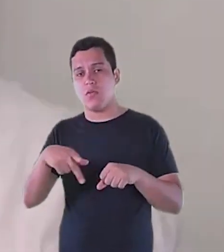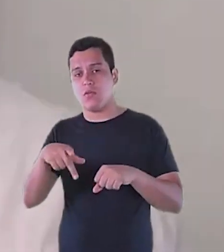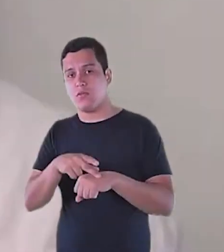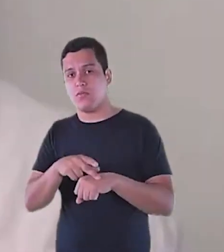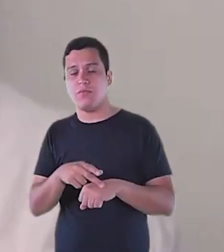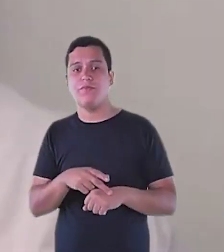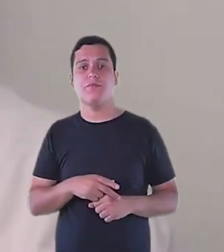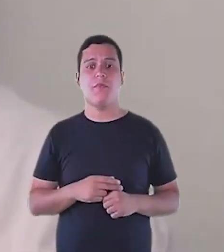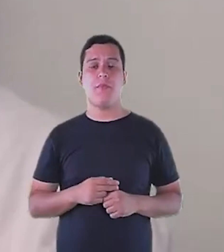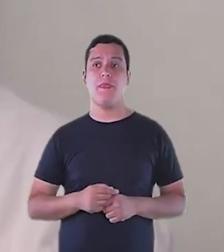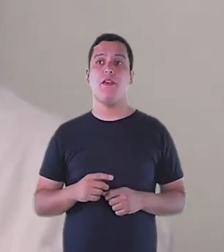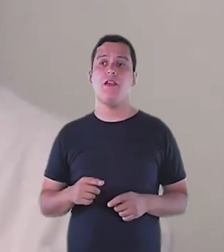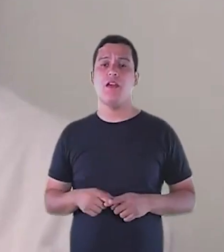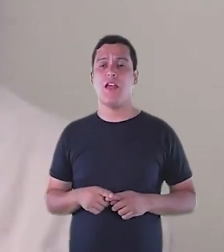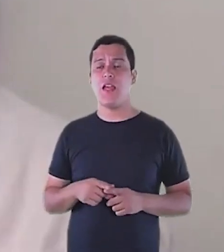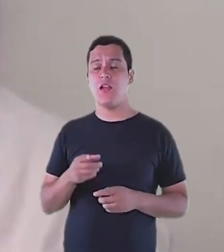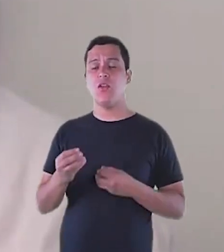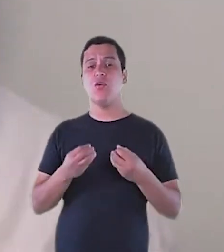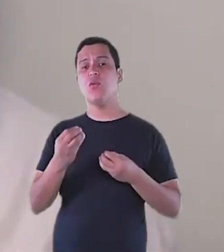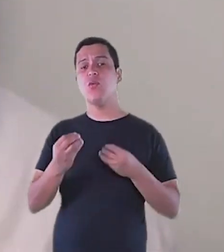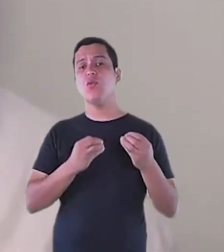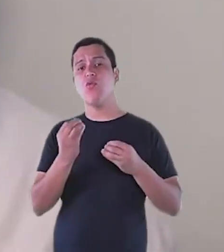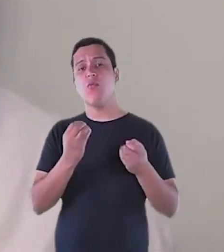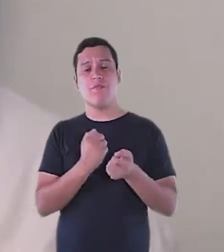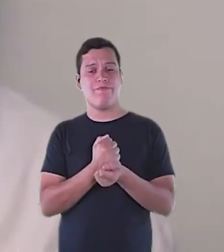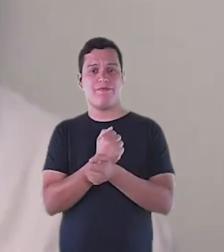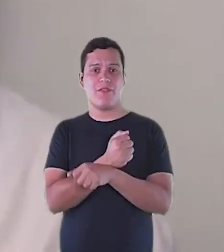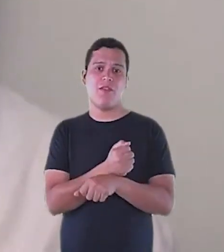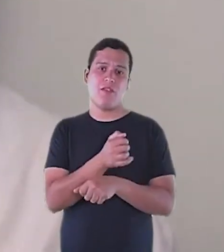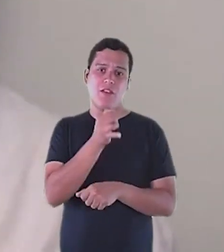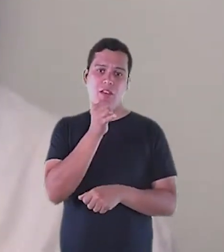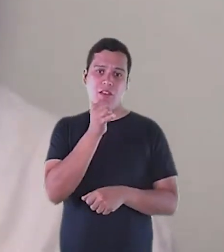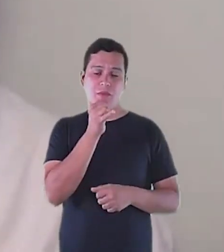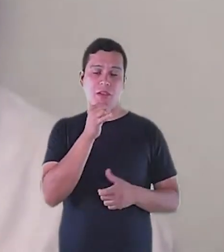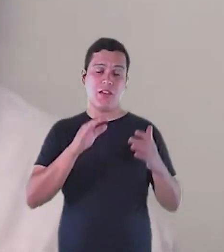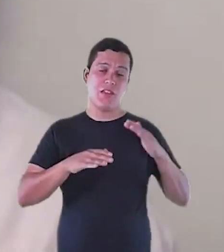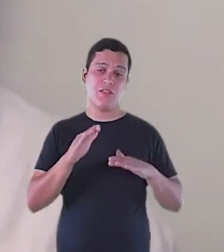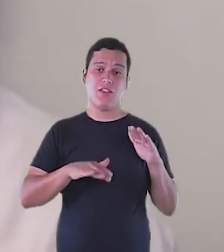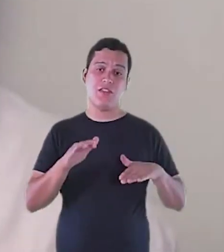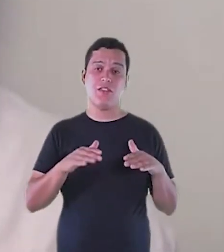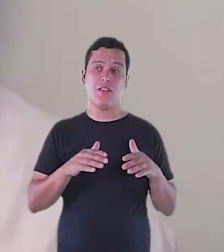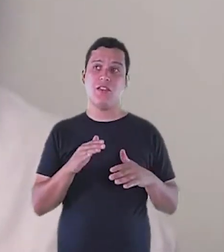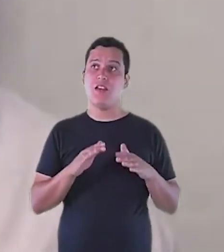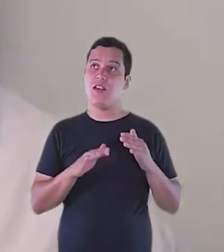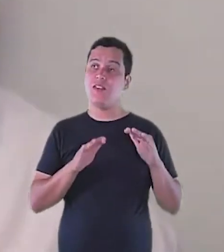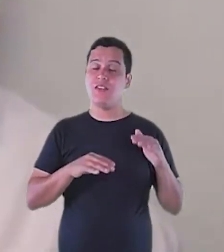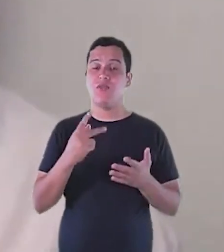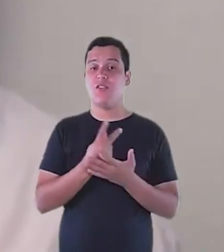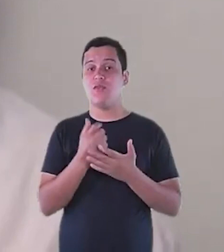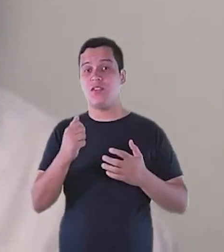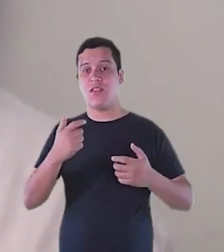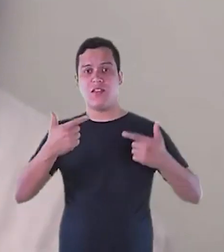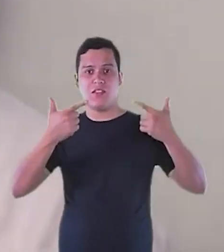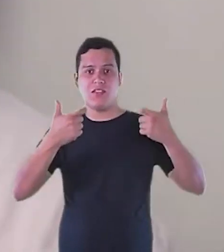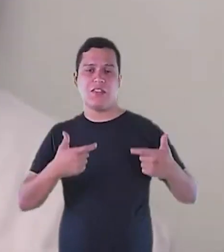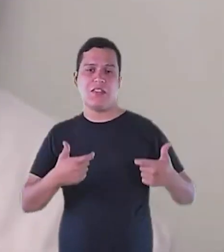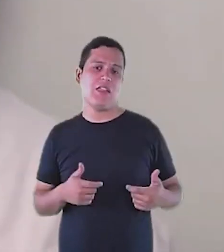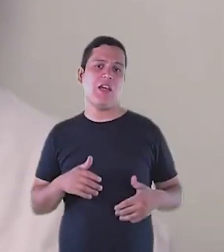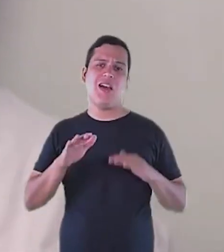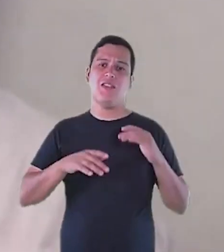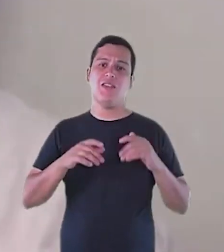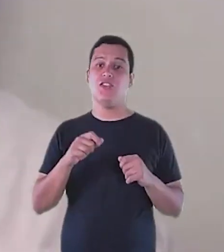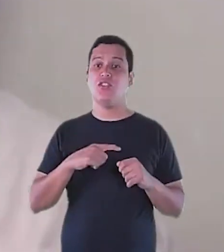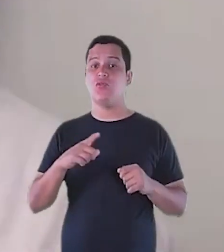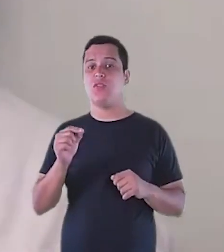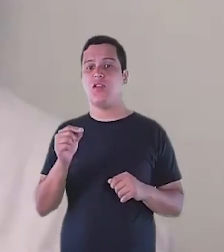As formas de cativeiro, quer dizer, havia guerra, havia dívidas judiciais, famílias em dificuldades podiam,